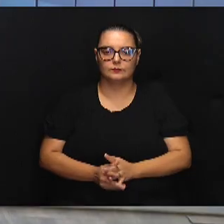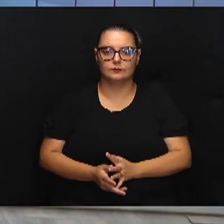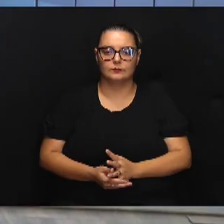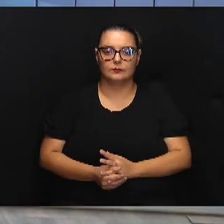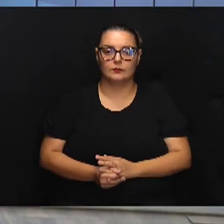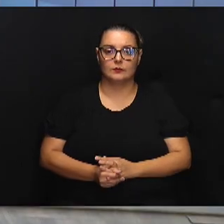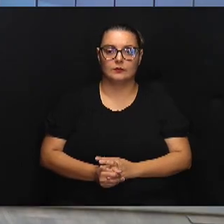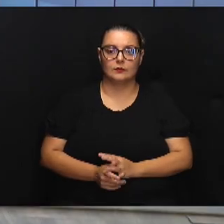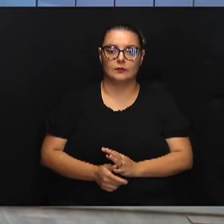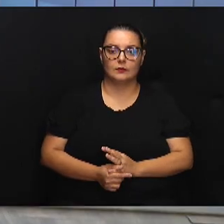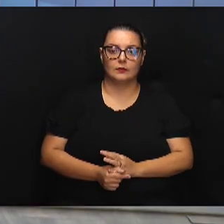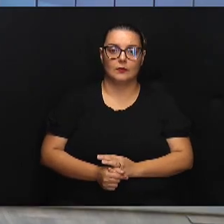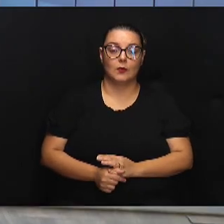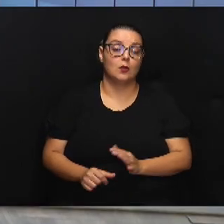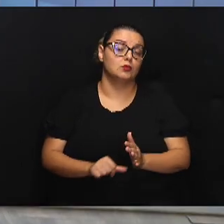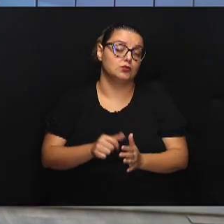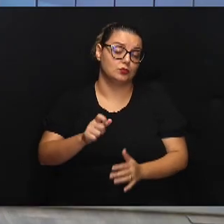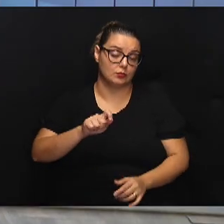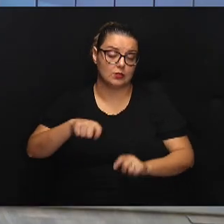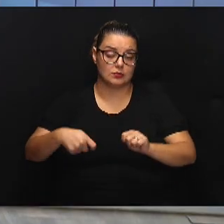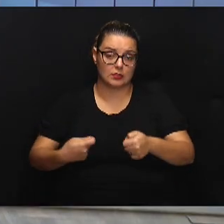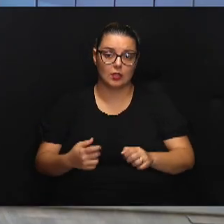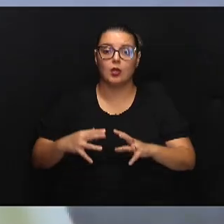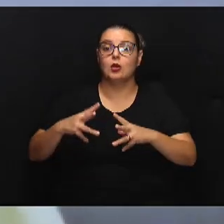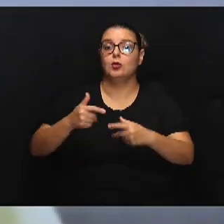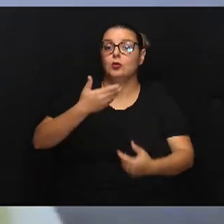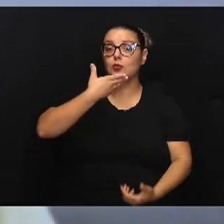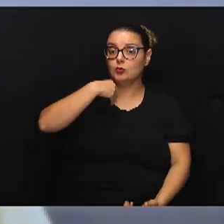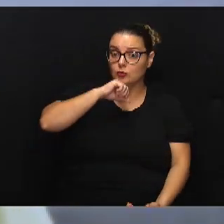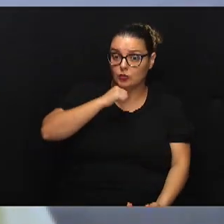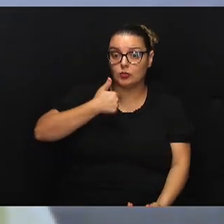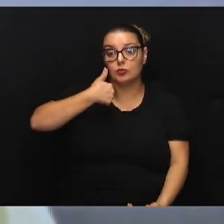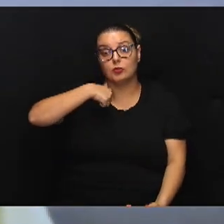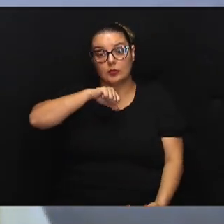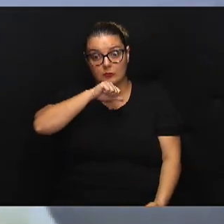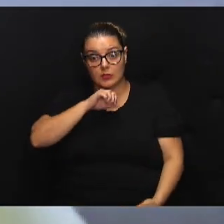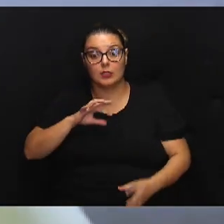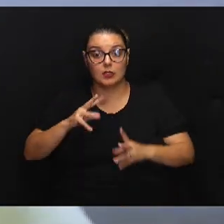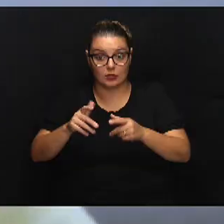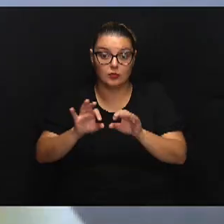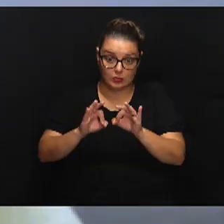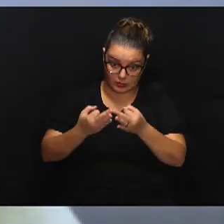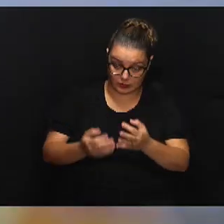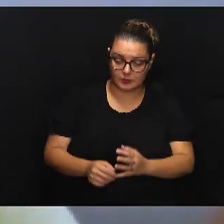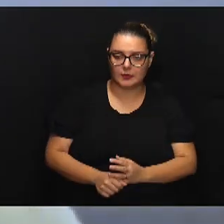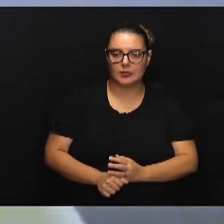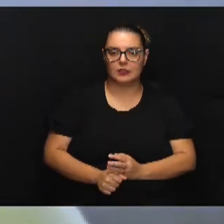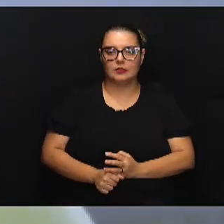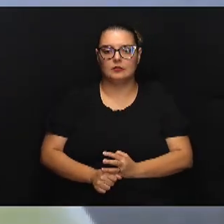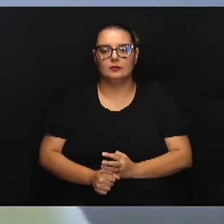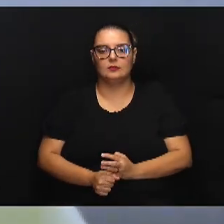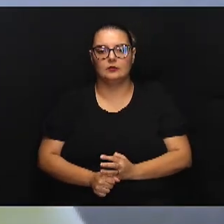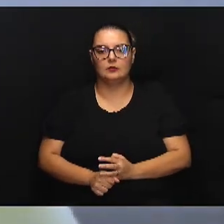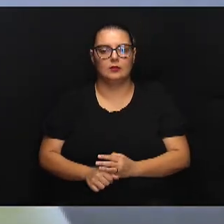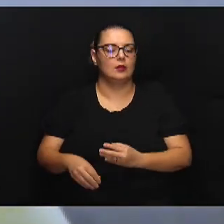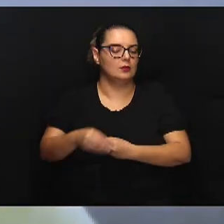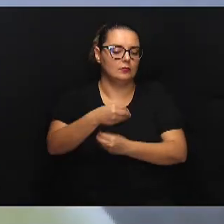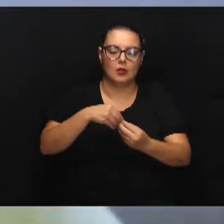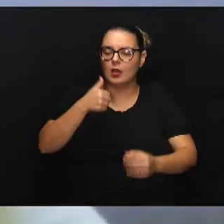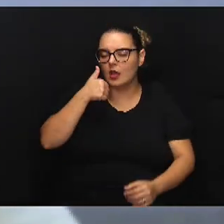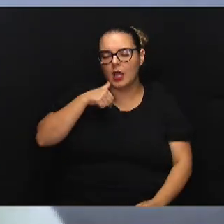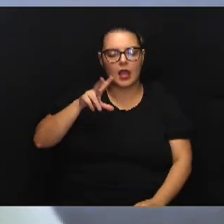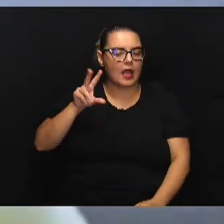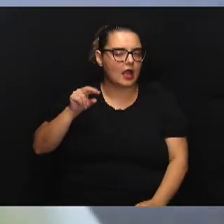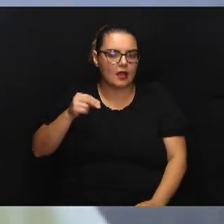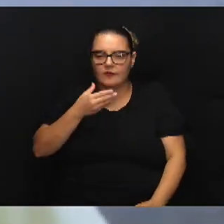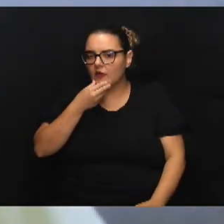sinais. Todo pai, todo pai, toda mãe, toda família, isso agrega todos, avó, avô,